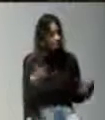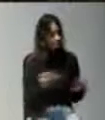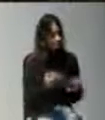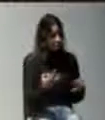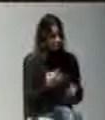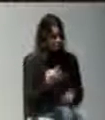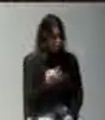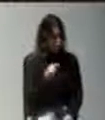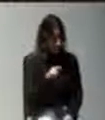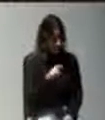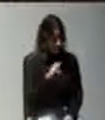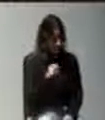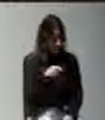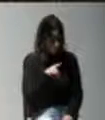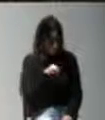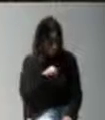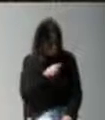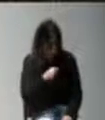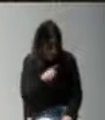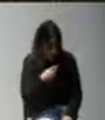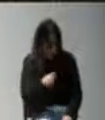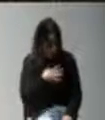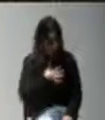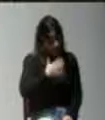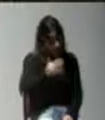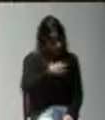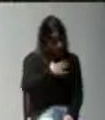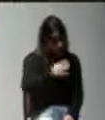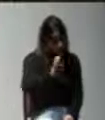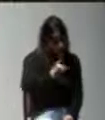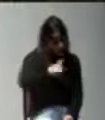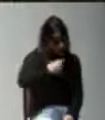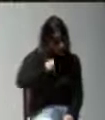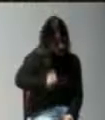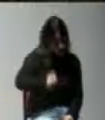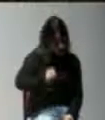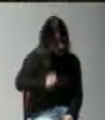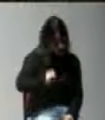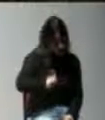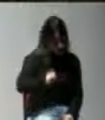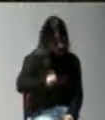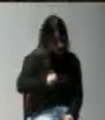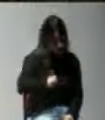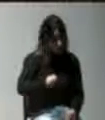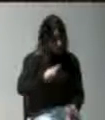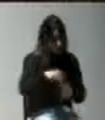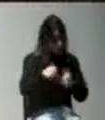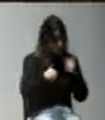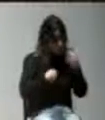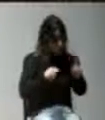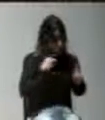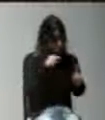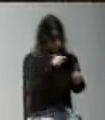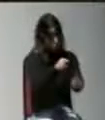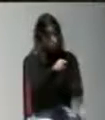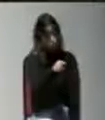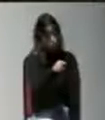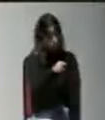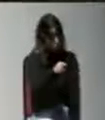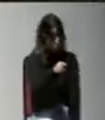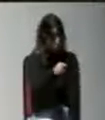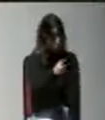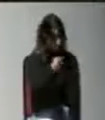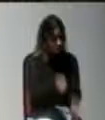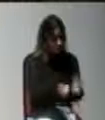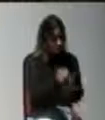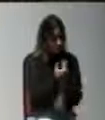partir dessa condição que o eu só existe diante de um tu, que se criam as condições para